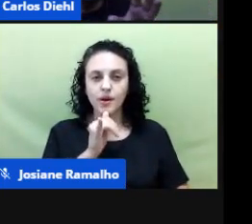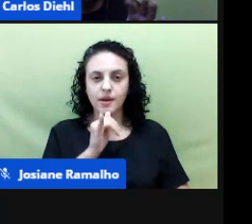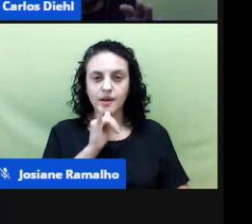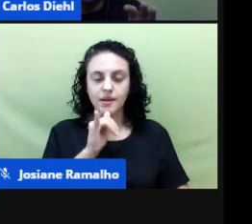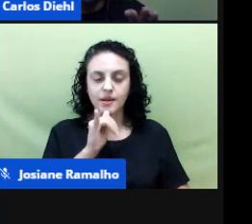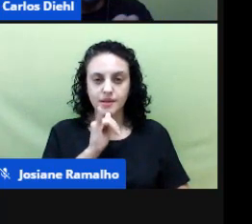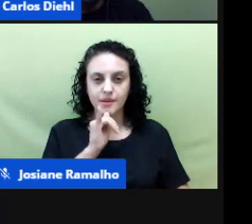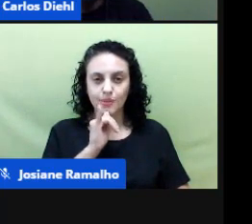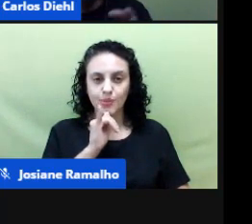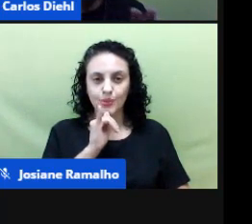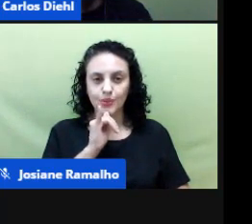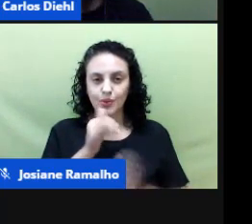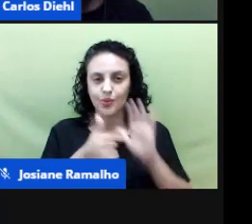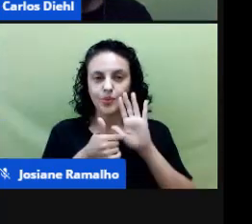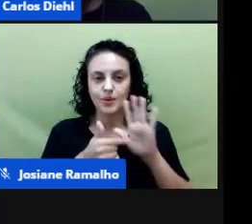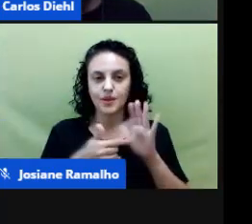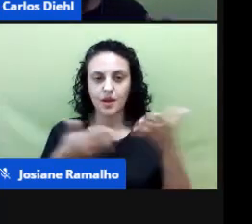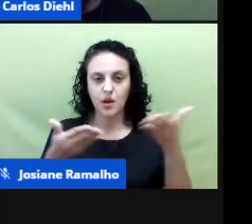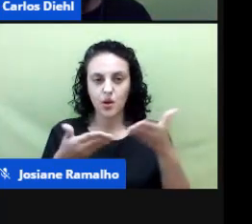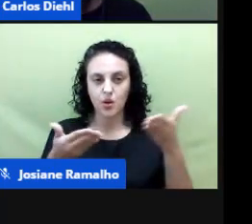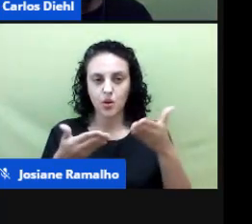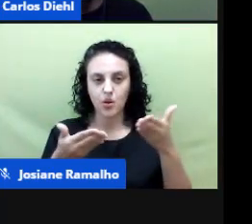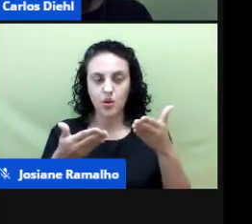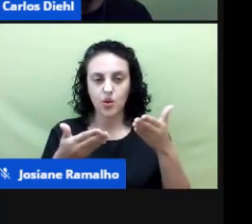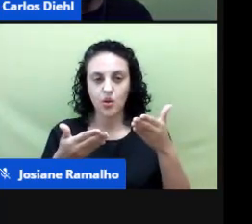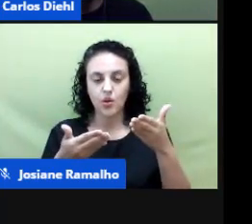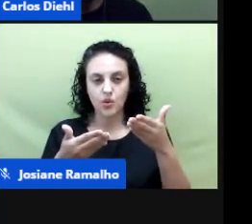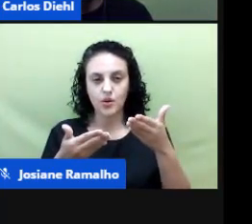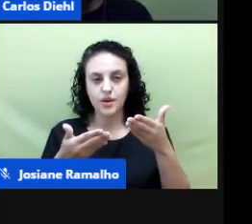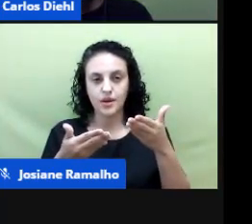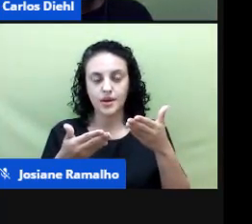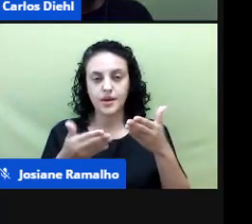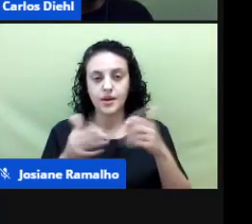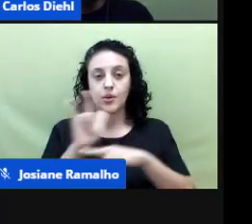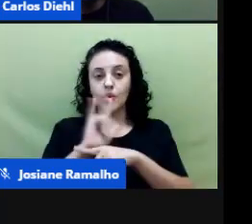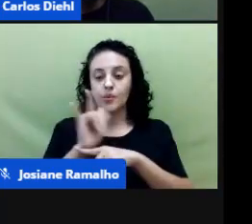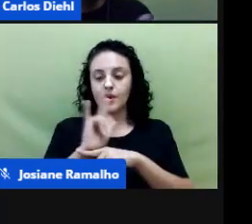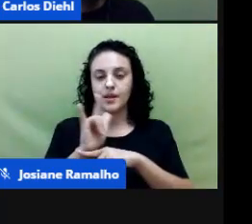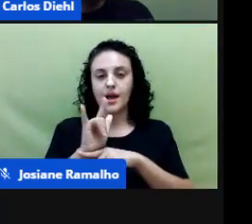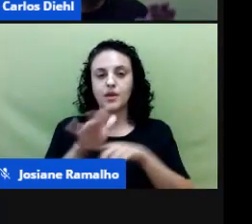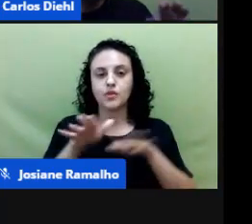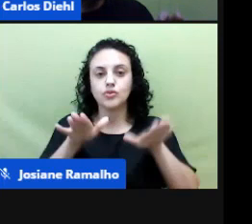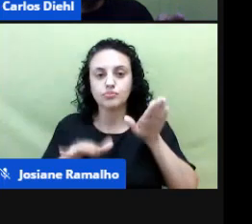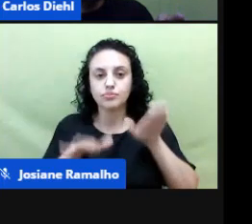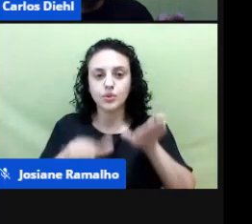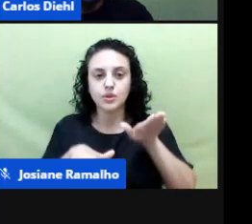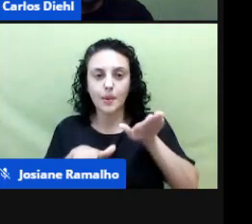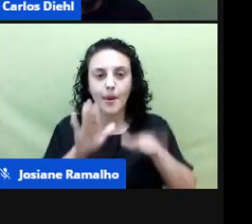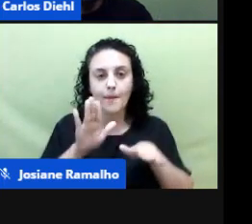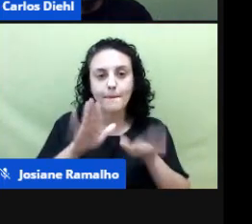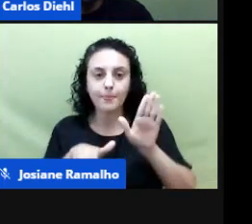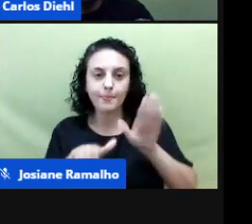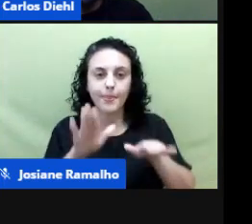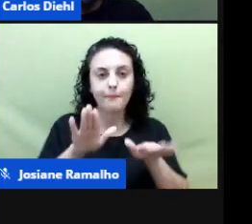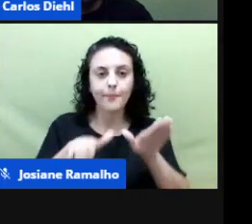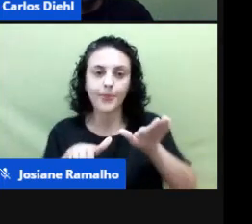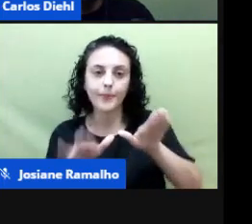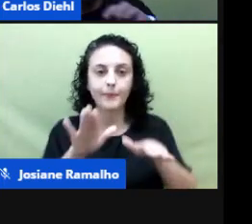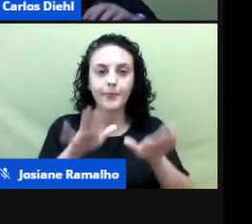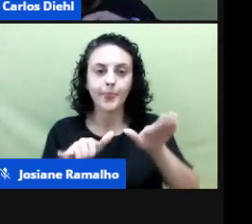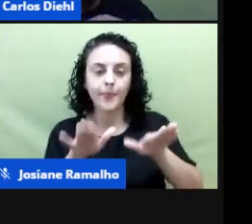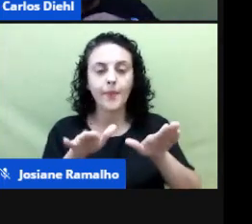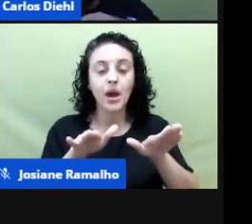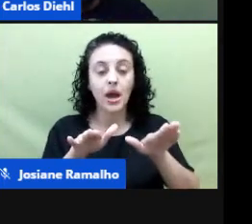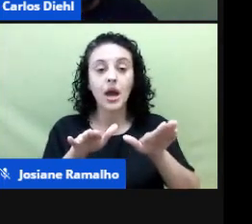que vocês vão ver, é o documentário A Marcha dos Pinguins, que os documentaristas tiveram alguns anos na